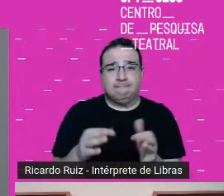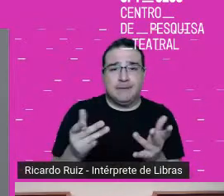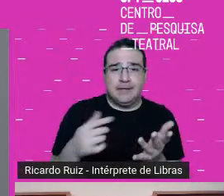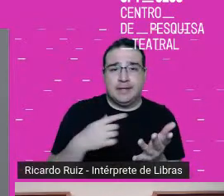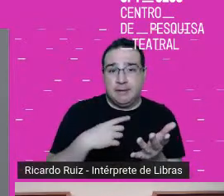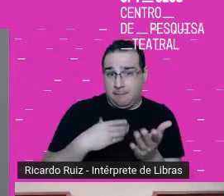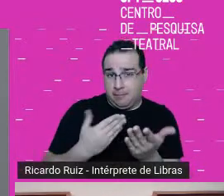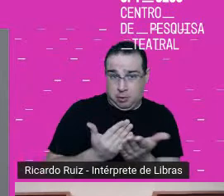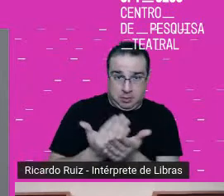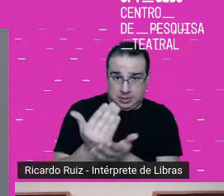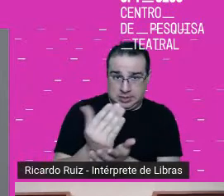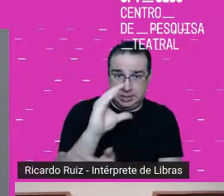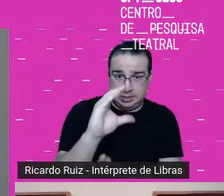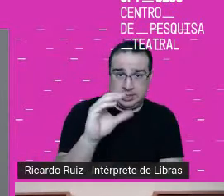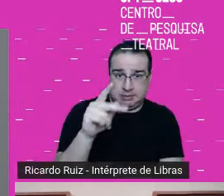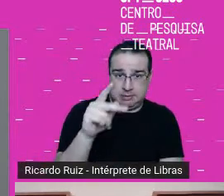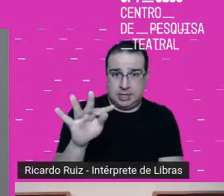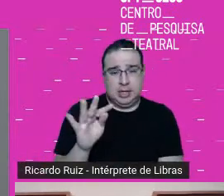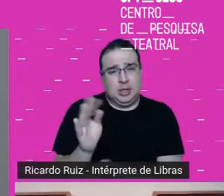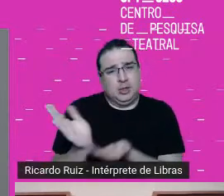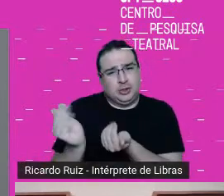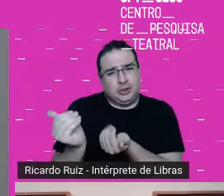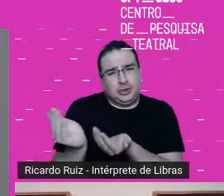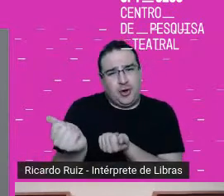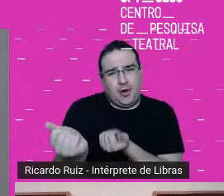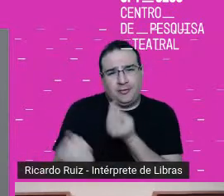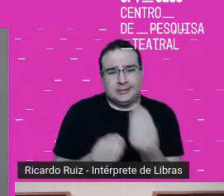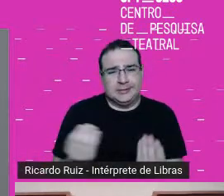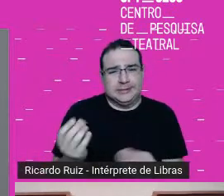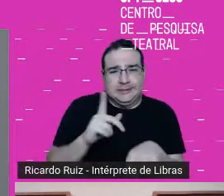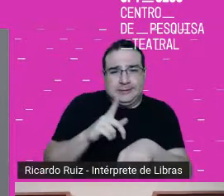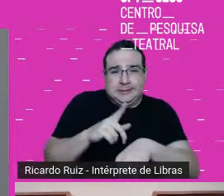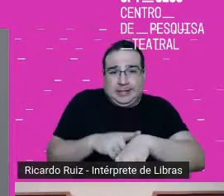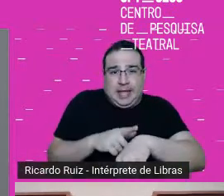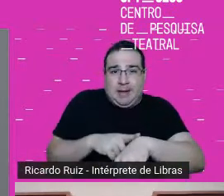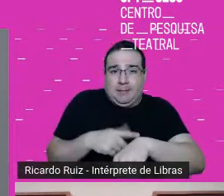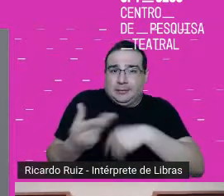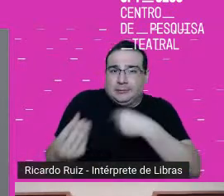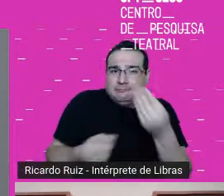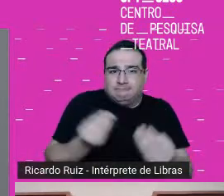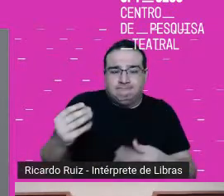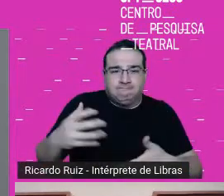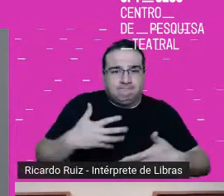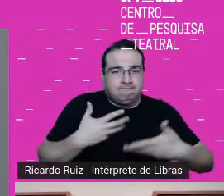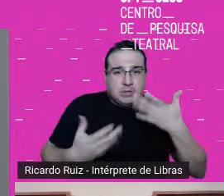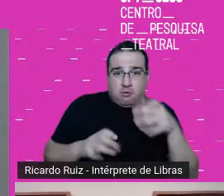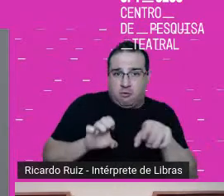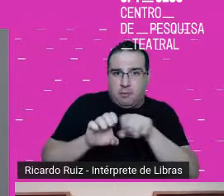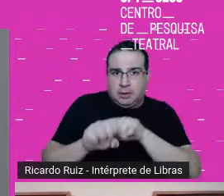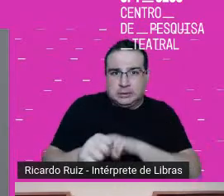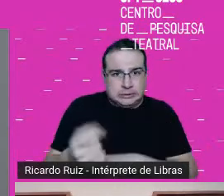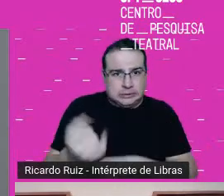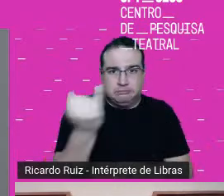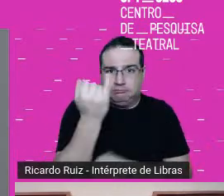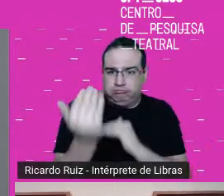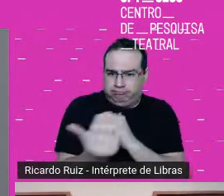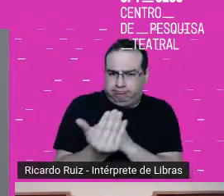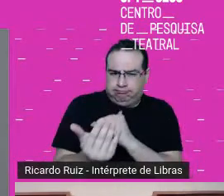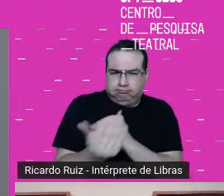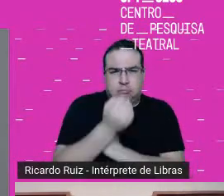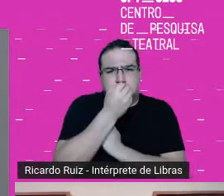eu entrei no CPT, na verdade, muito jovem, então o momento do CPT foi um momento de formação super importante para mim.